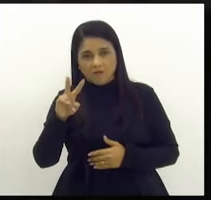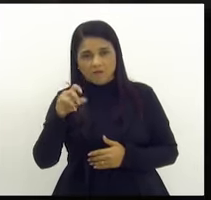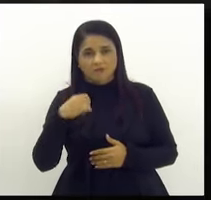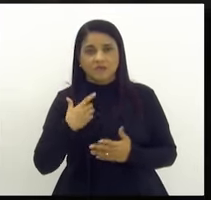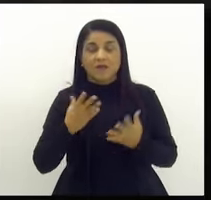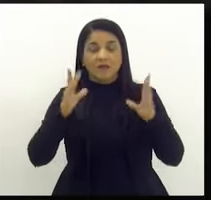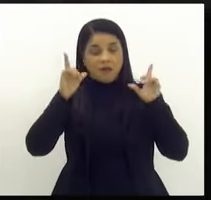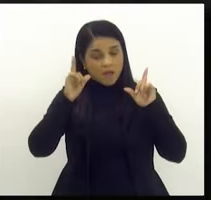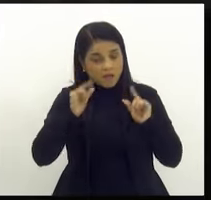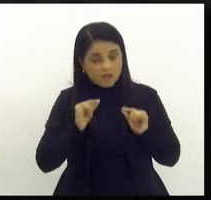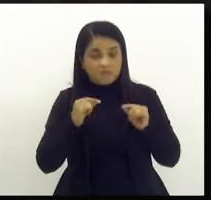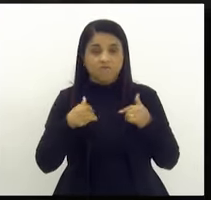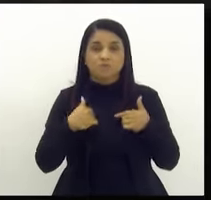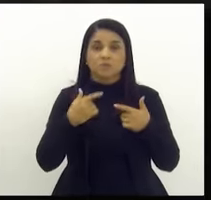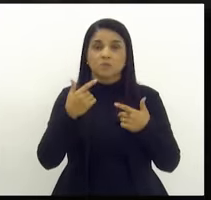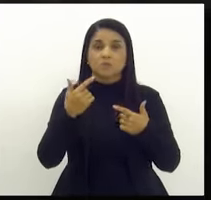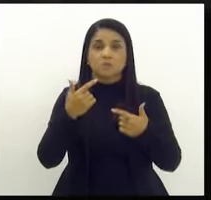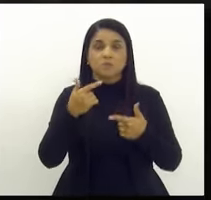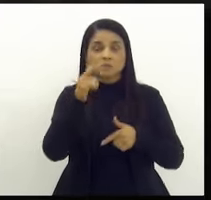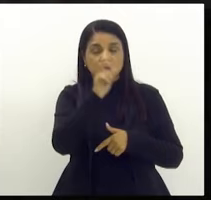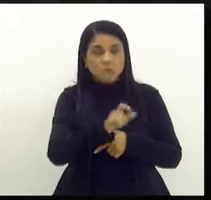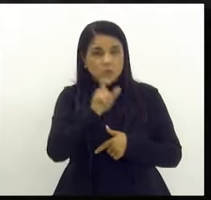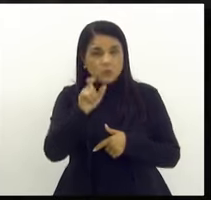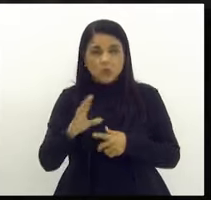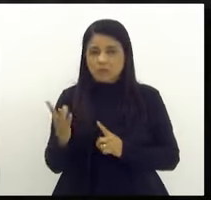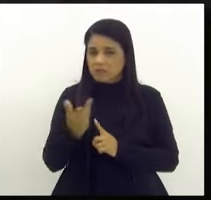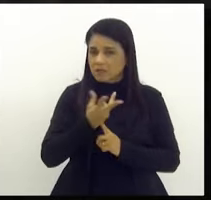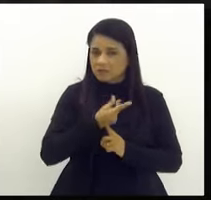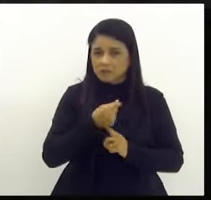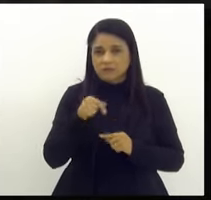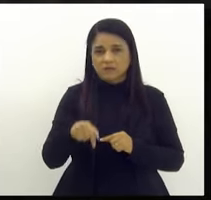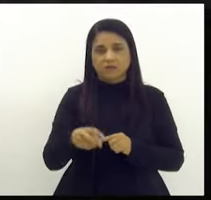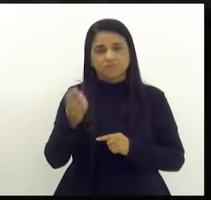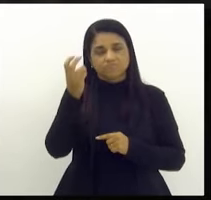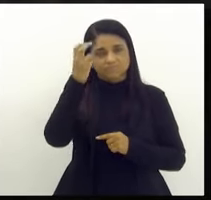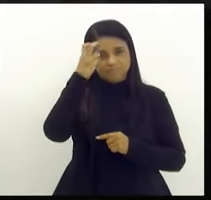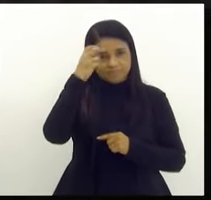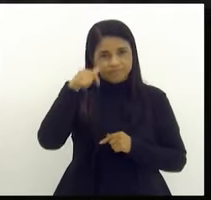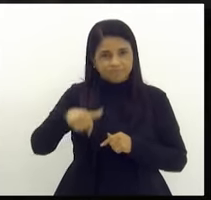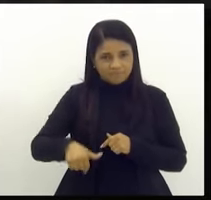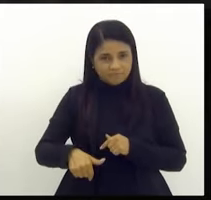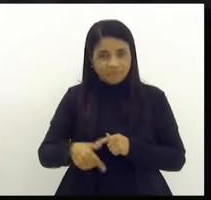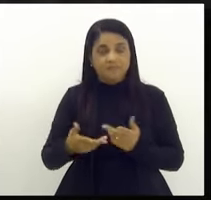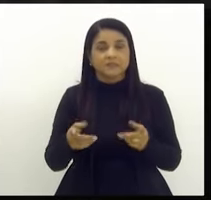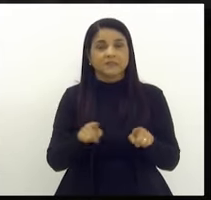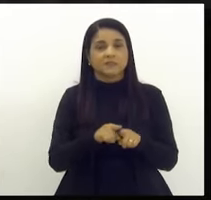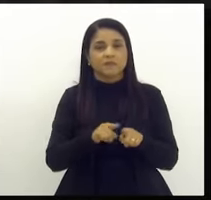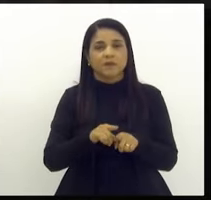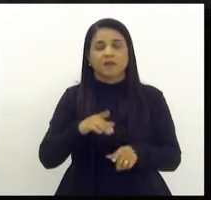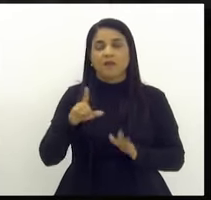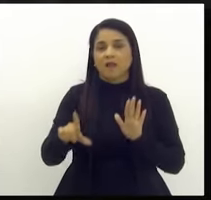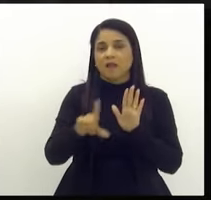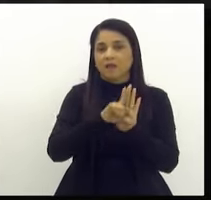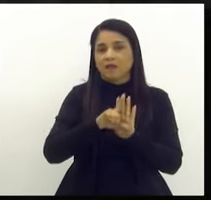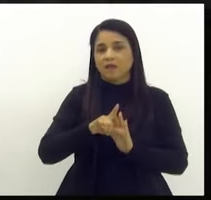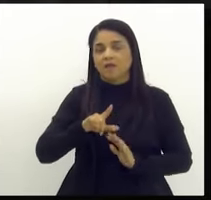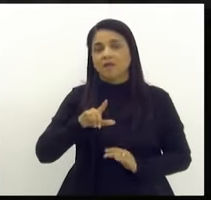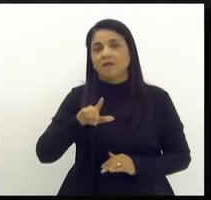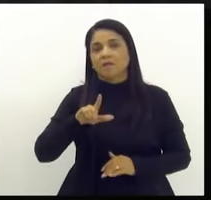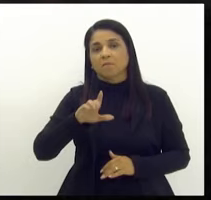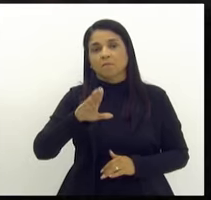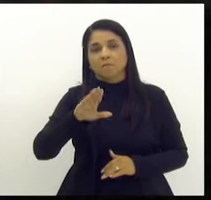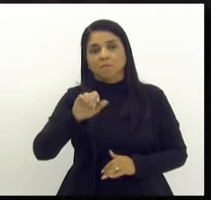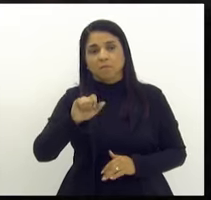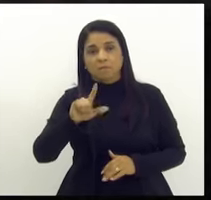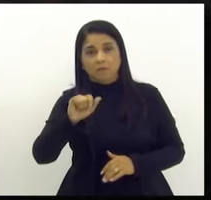Rio de Janeiro a lei audir Blanc que também trouxe mais um alívio para os fazedores e fazedoras de Cultura mas